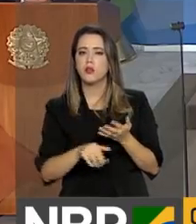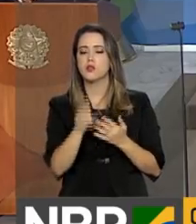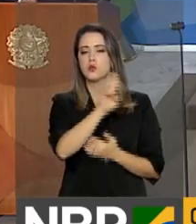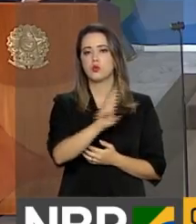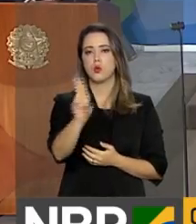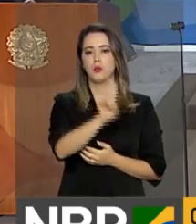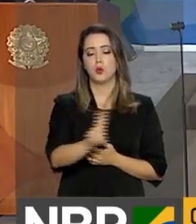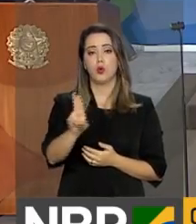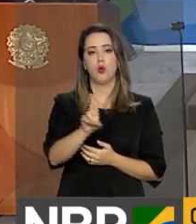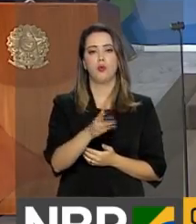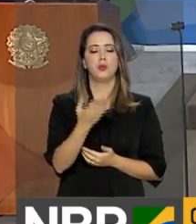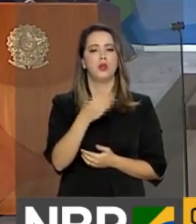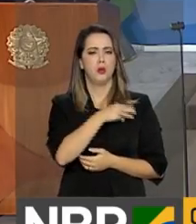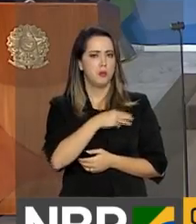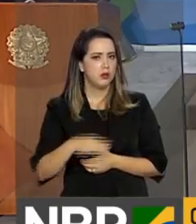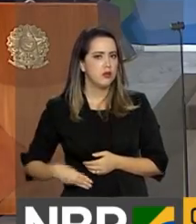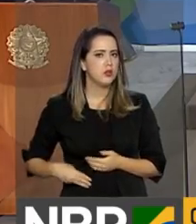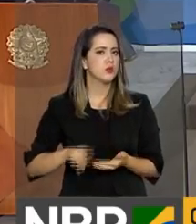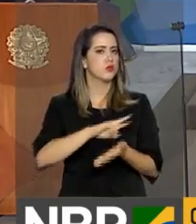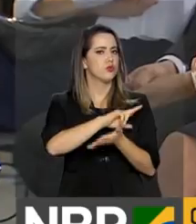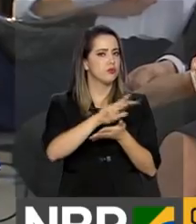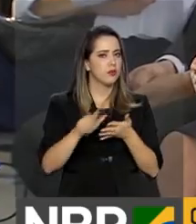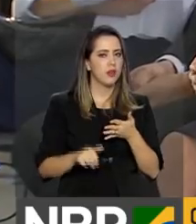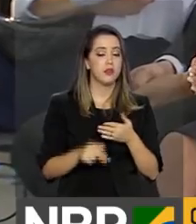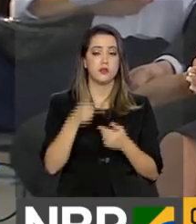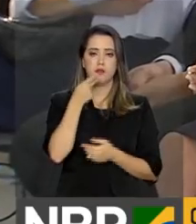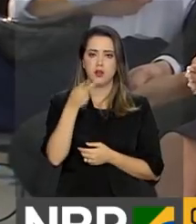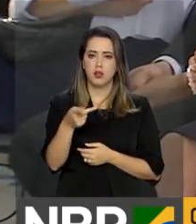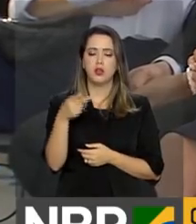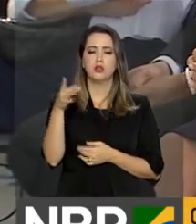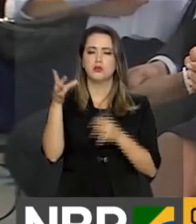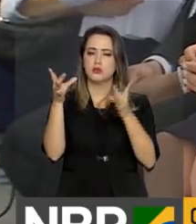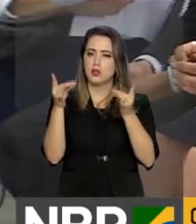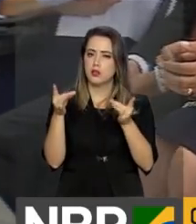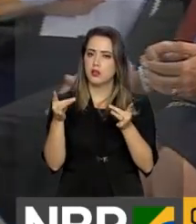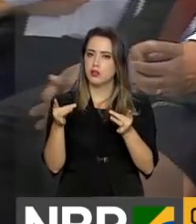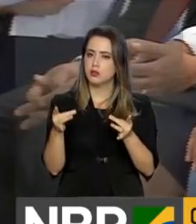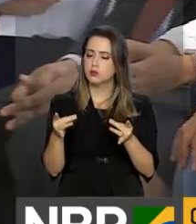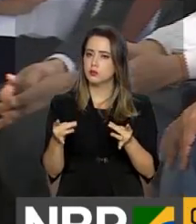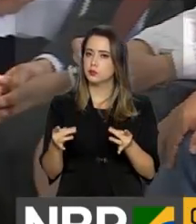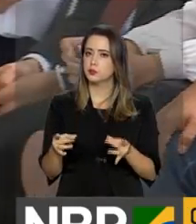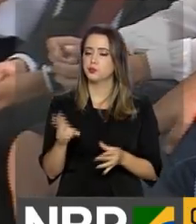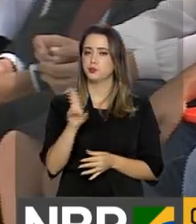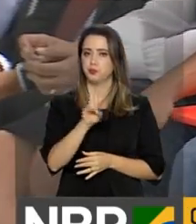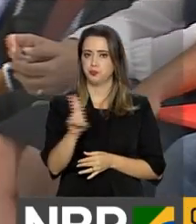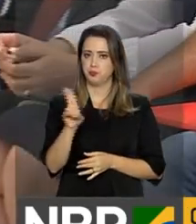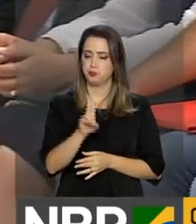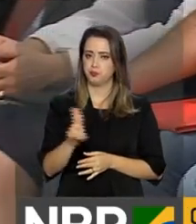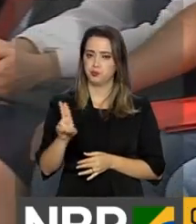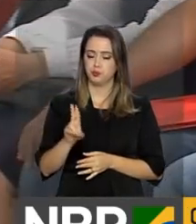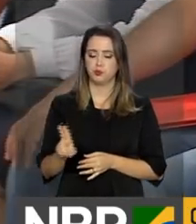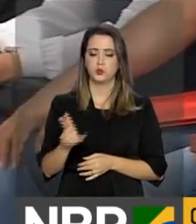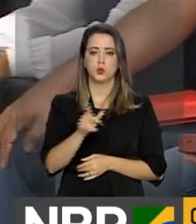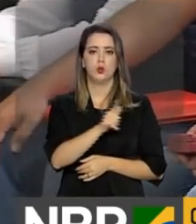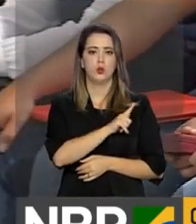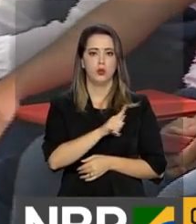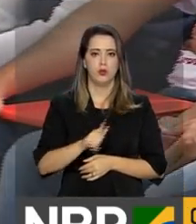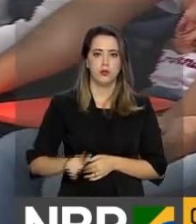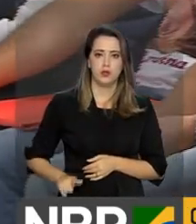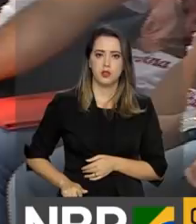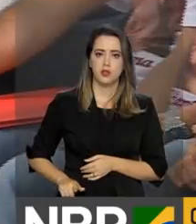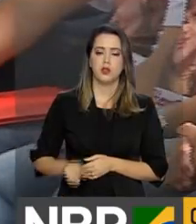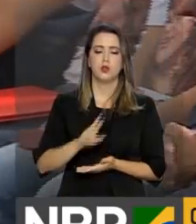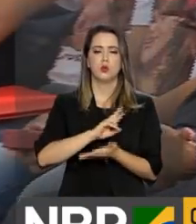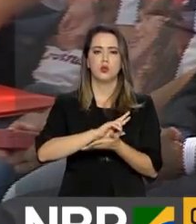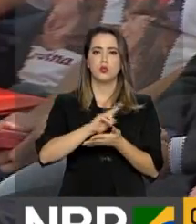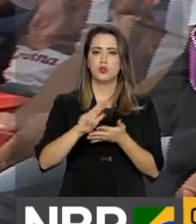Galvão, o Osmar Terra, o Helder Barbalho, o Gustavo Rocha, os governadores Camilo Santana, Paulo